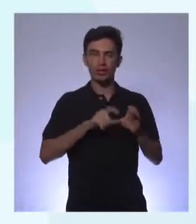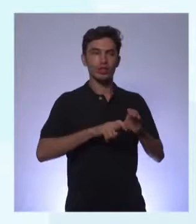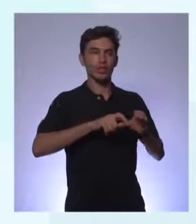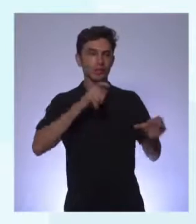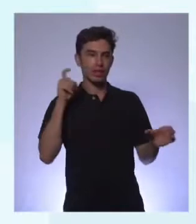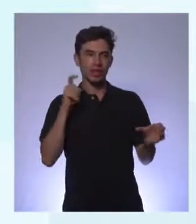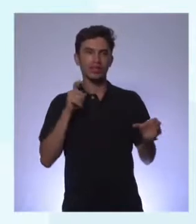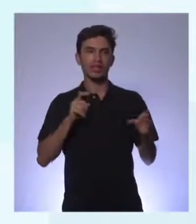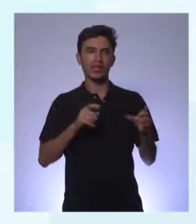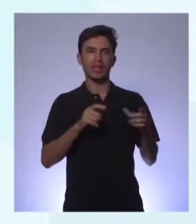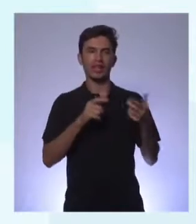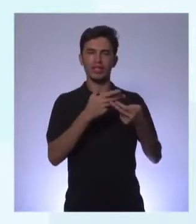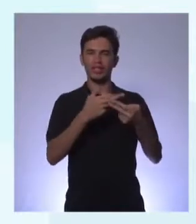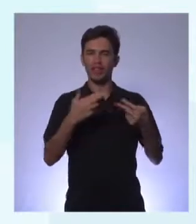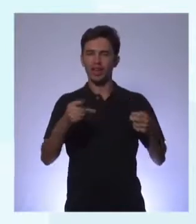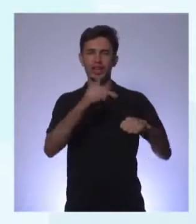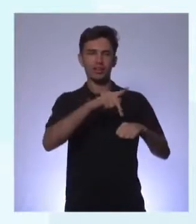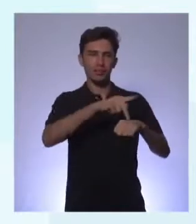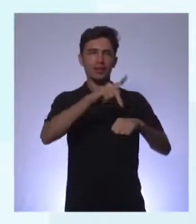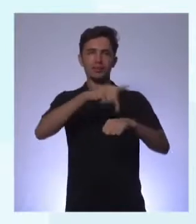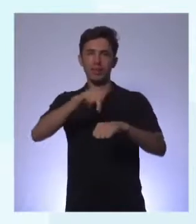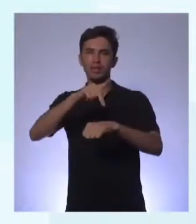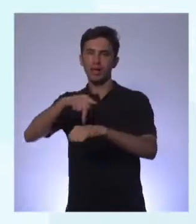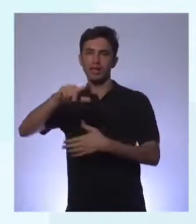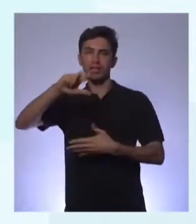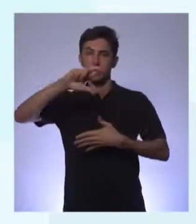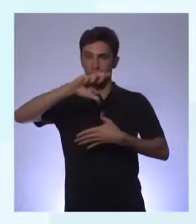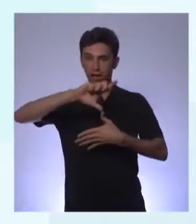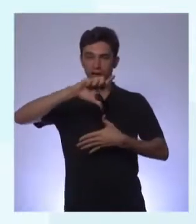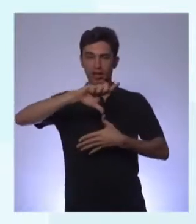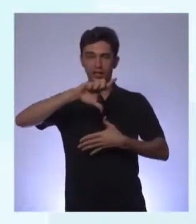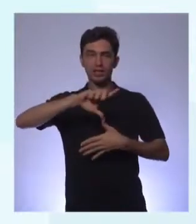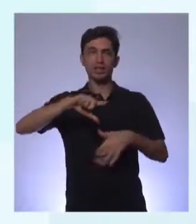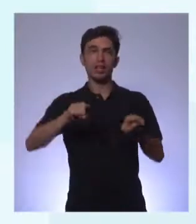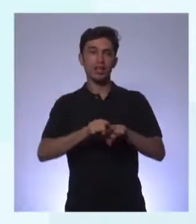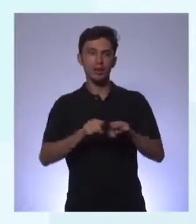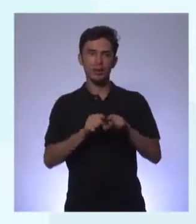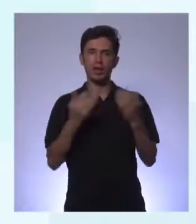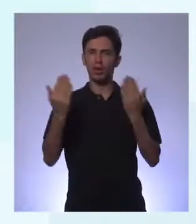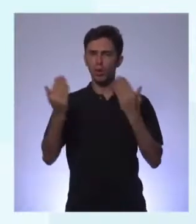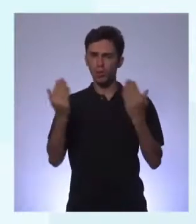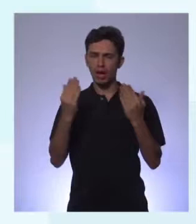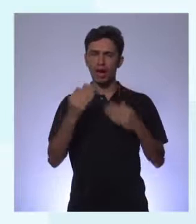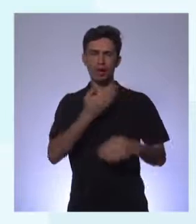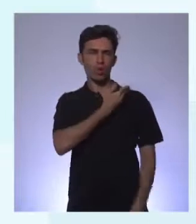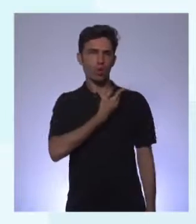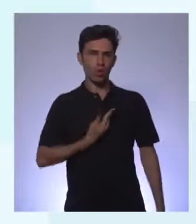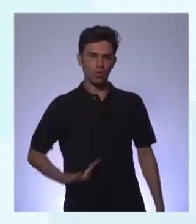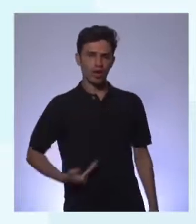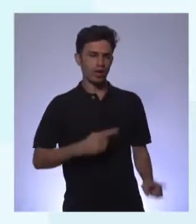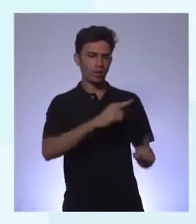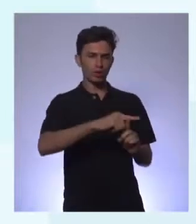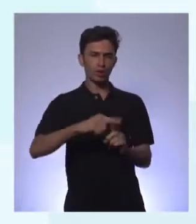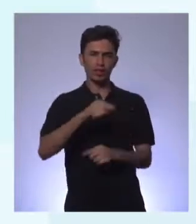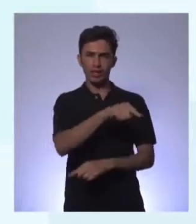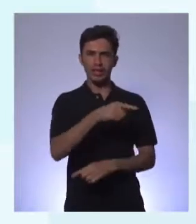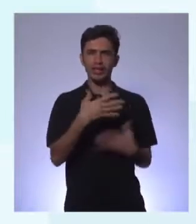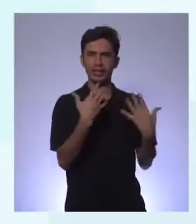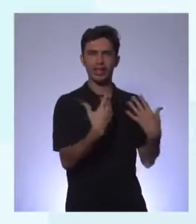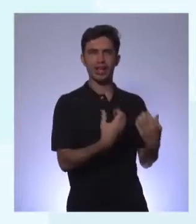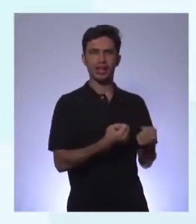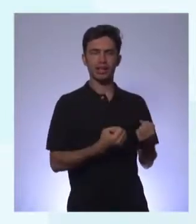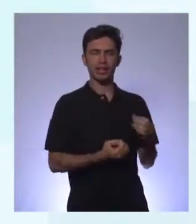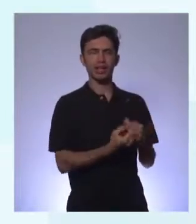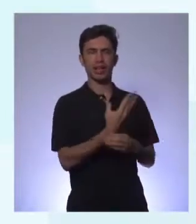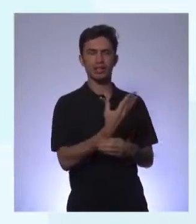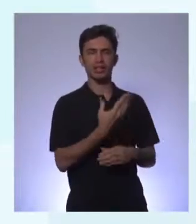independência em diferentes países latino-americanos e comparar a forma de governo neles adotadas. Então,